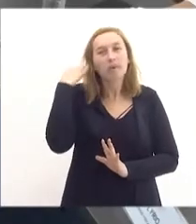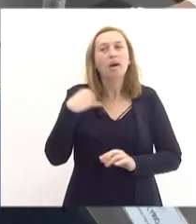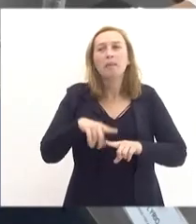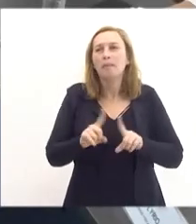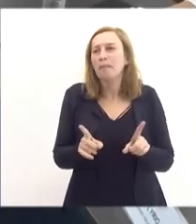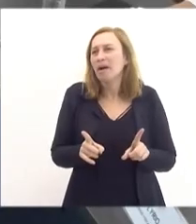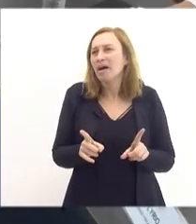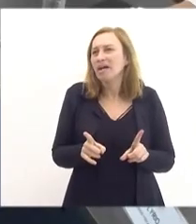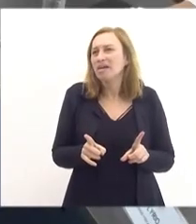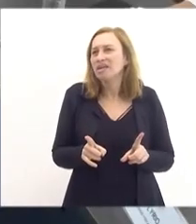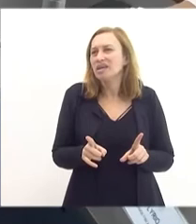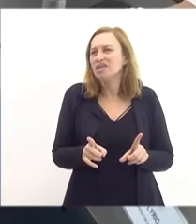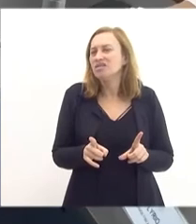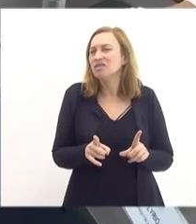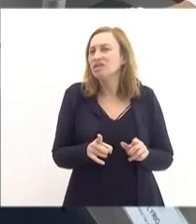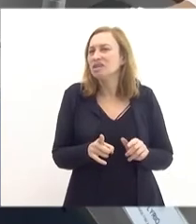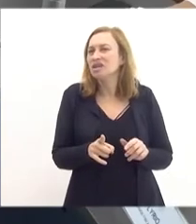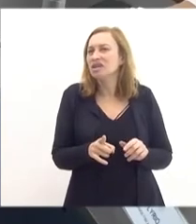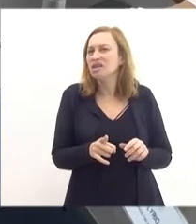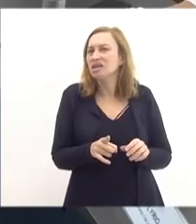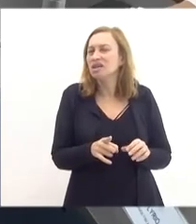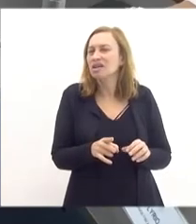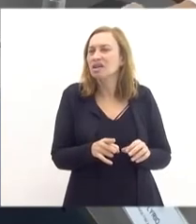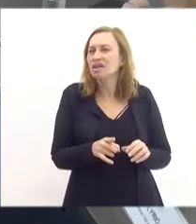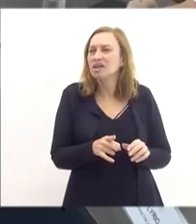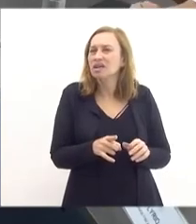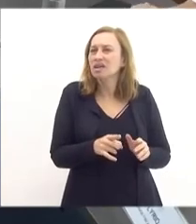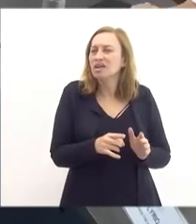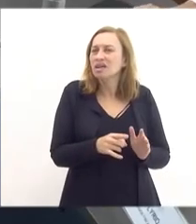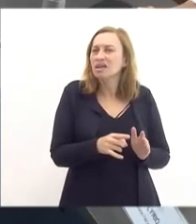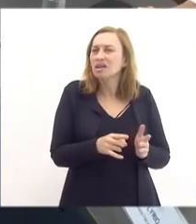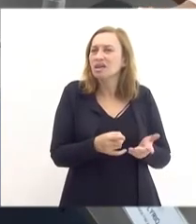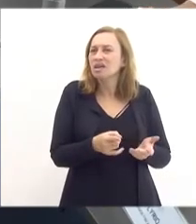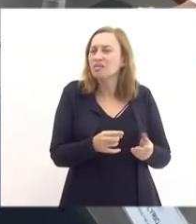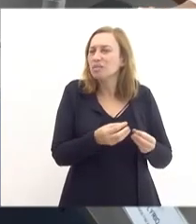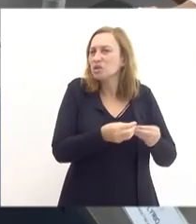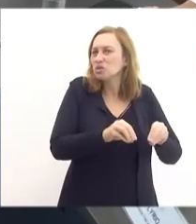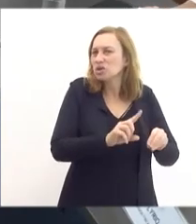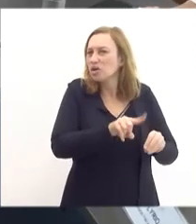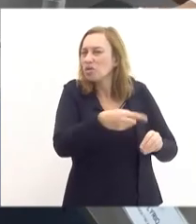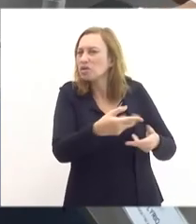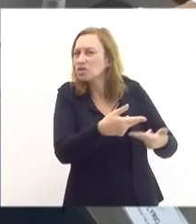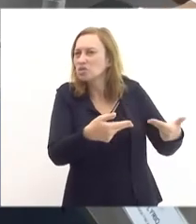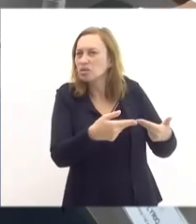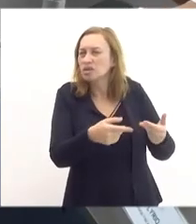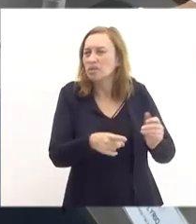às vezes, a gente tem que dar uma volta tão grande, cara, às vezes é melhor rejeitar.